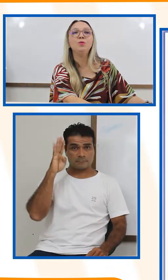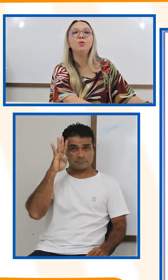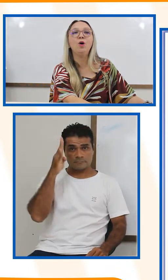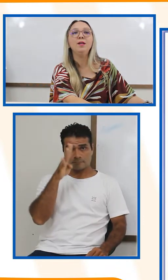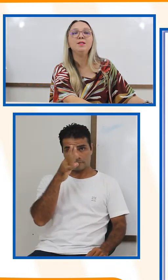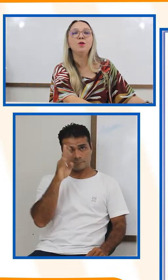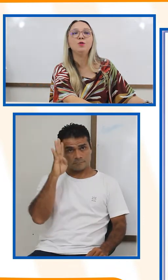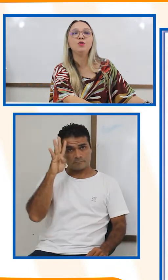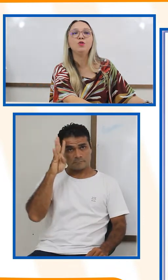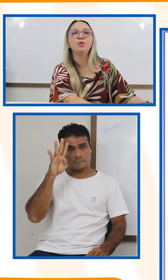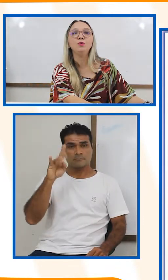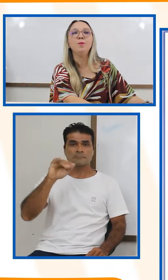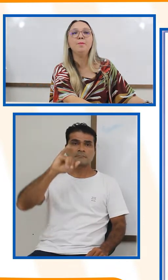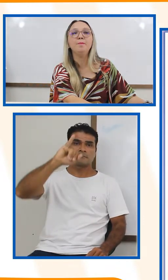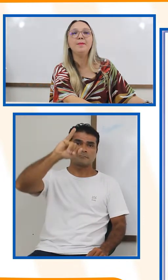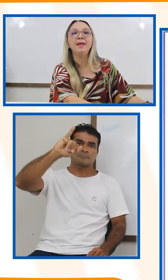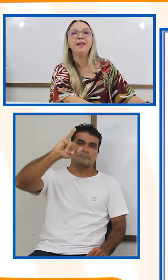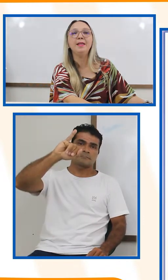jumento. Olha só,